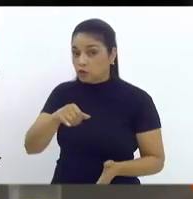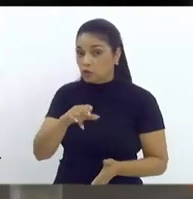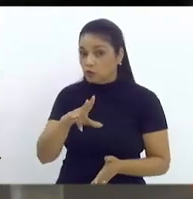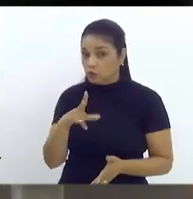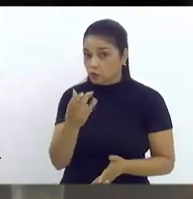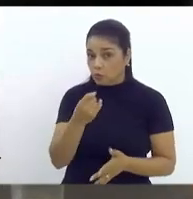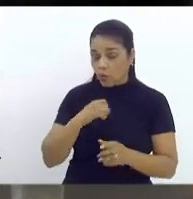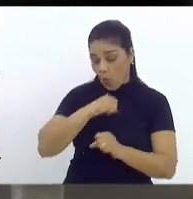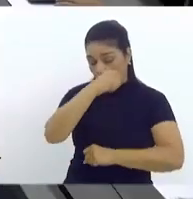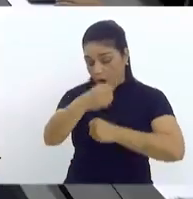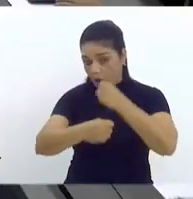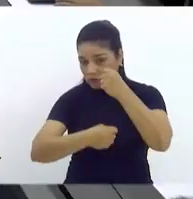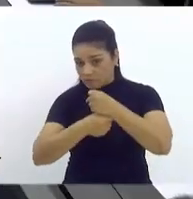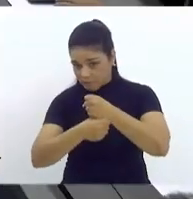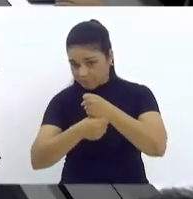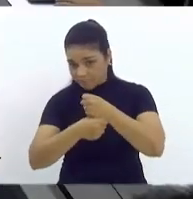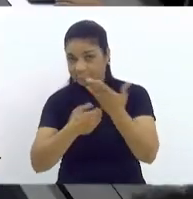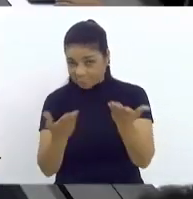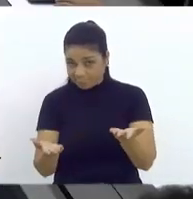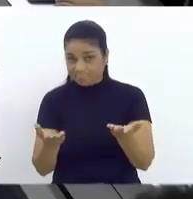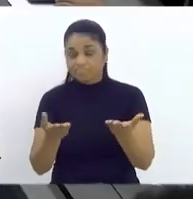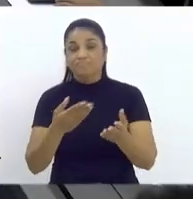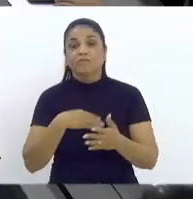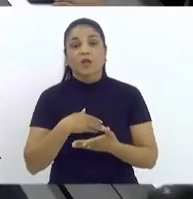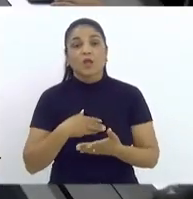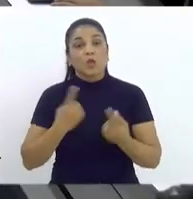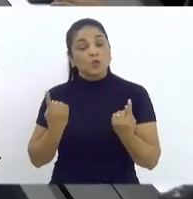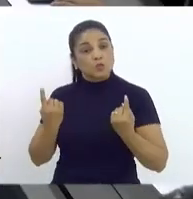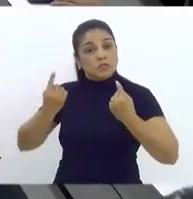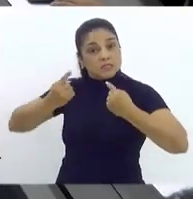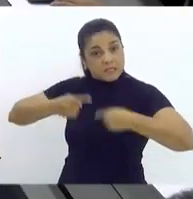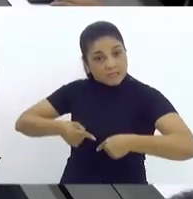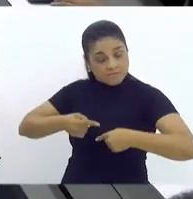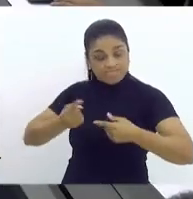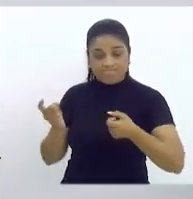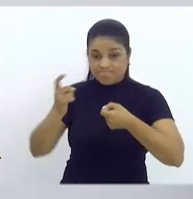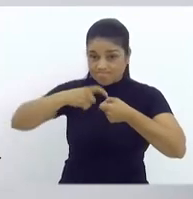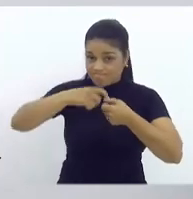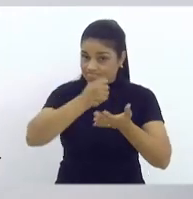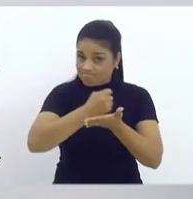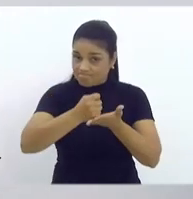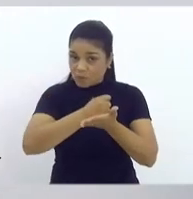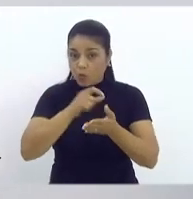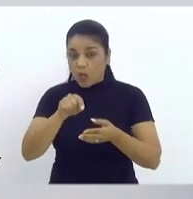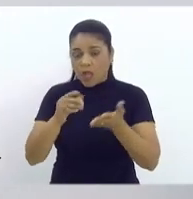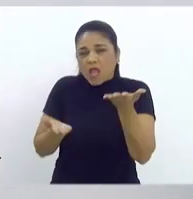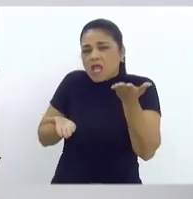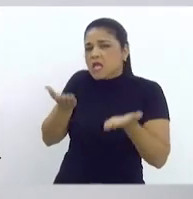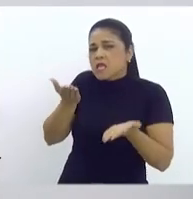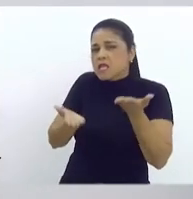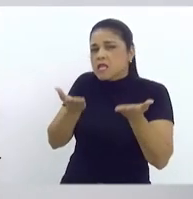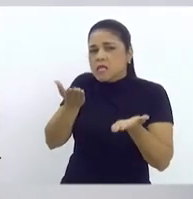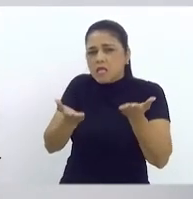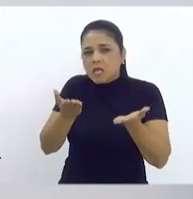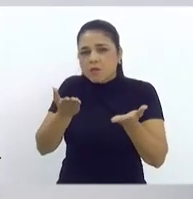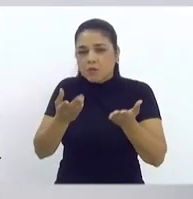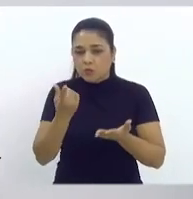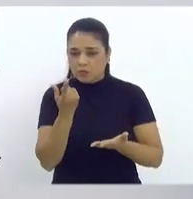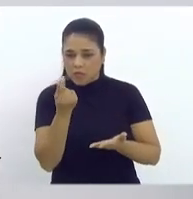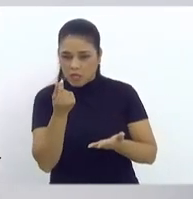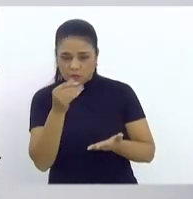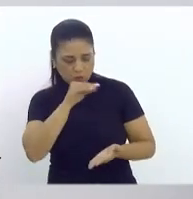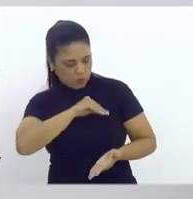vem. O desafio de toda a concessão é encontrar um equilíbrio entre a remuneração da empresa, né, que